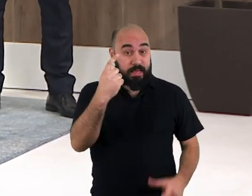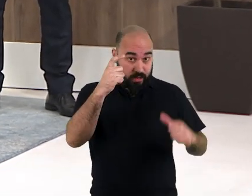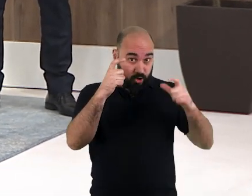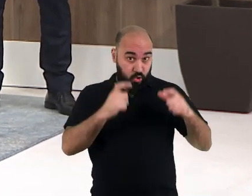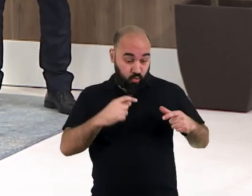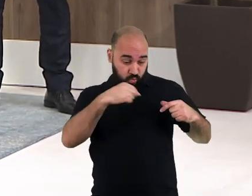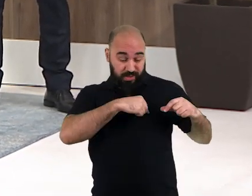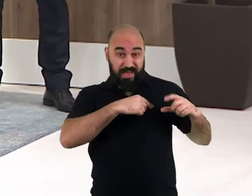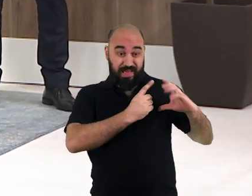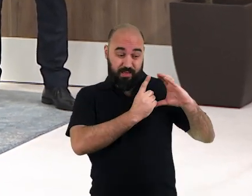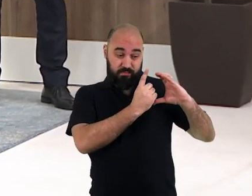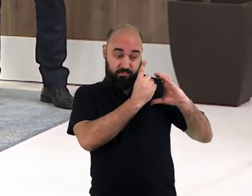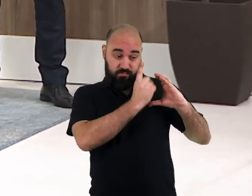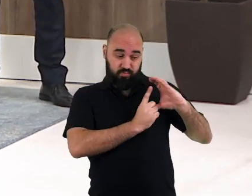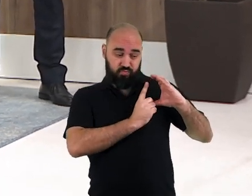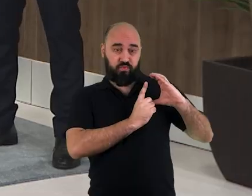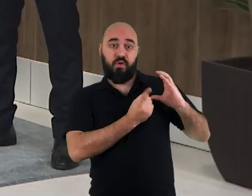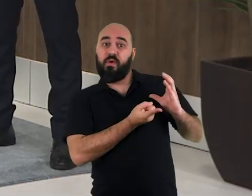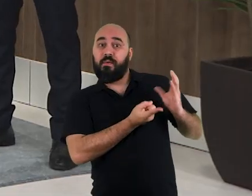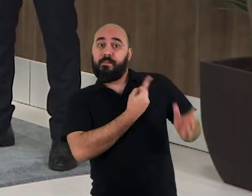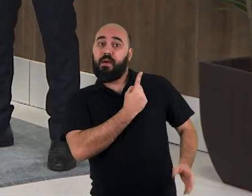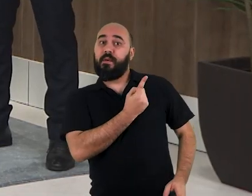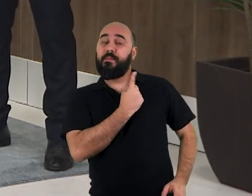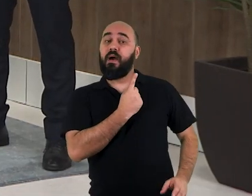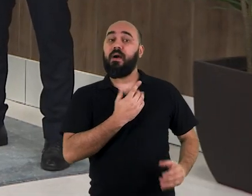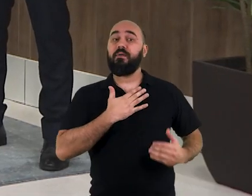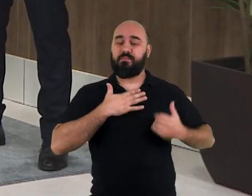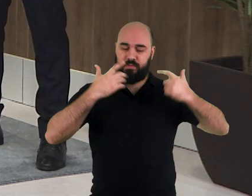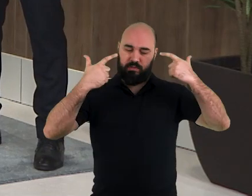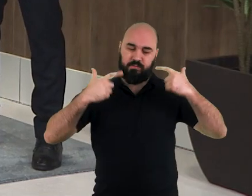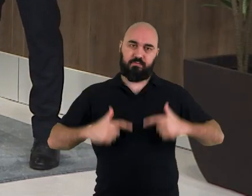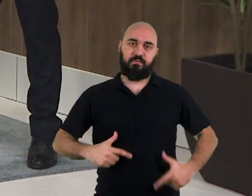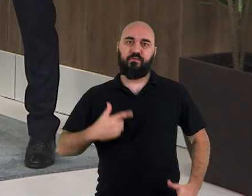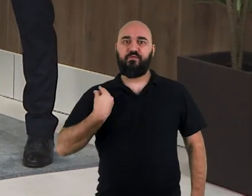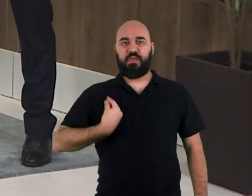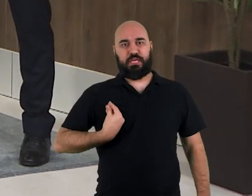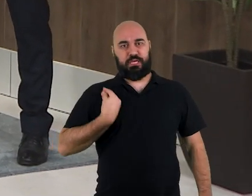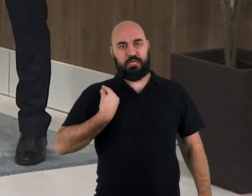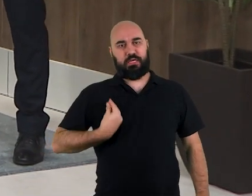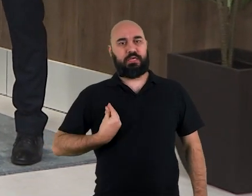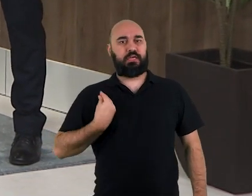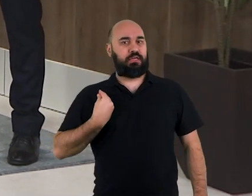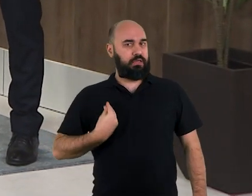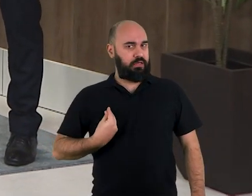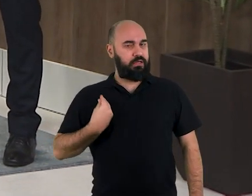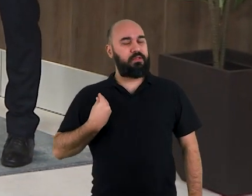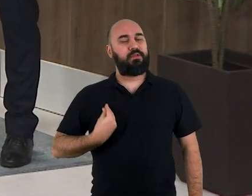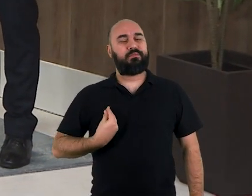lugar de quem governa todo o